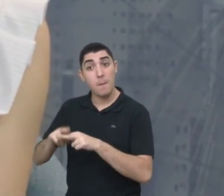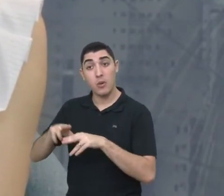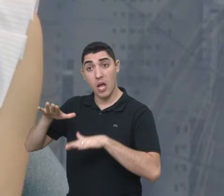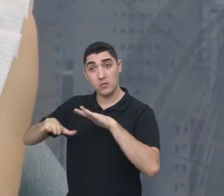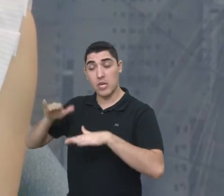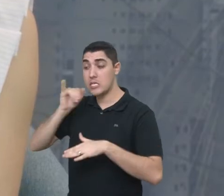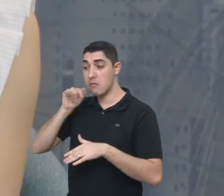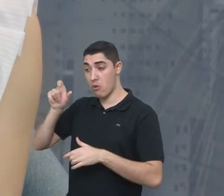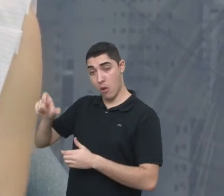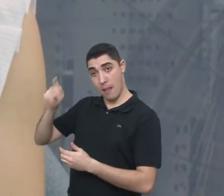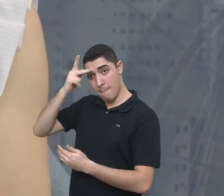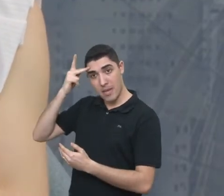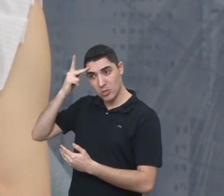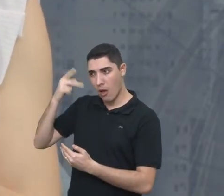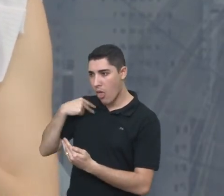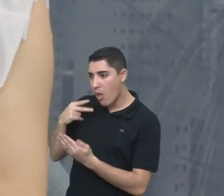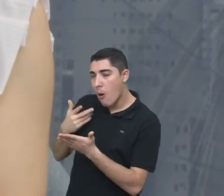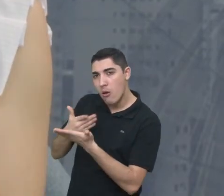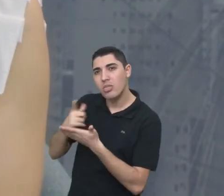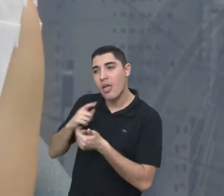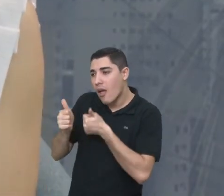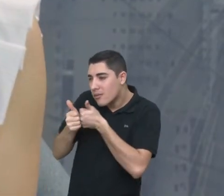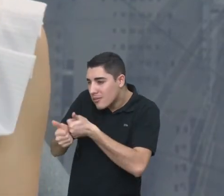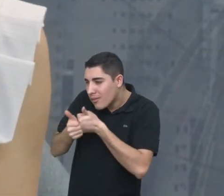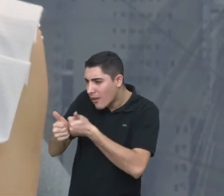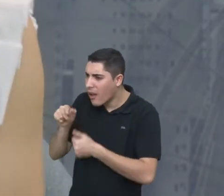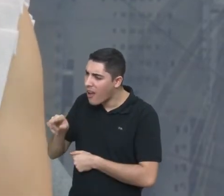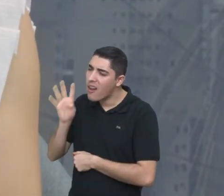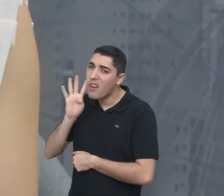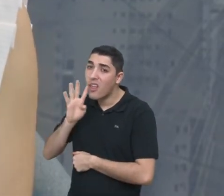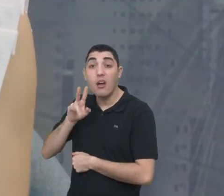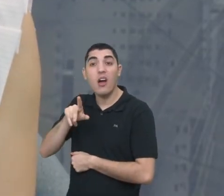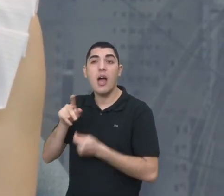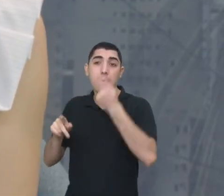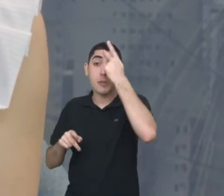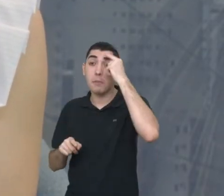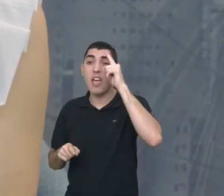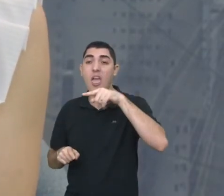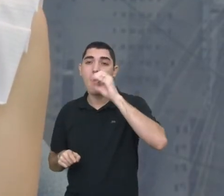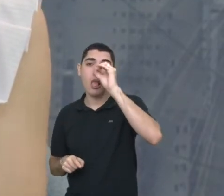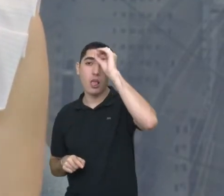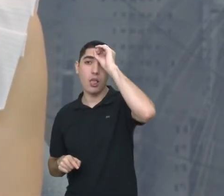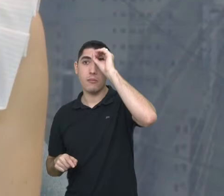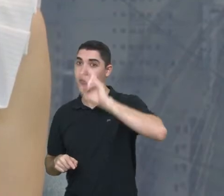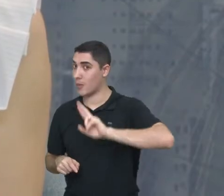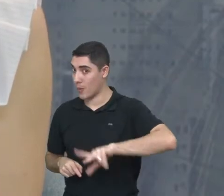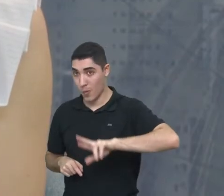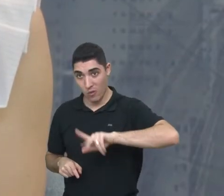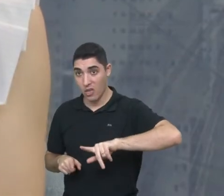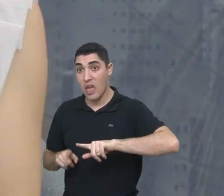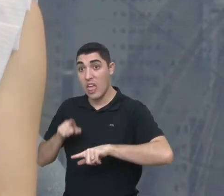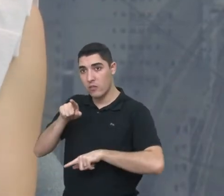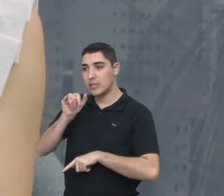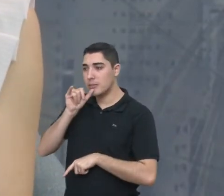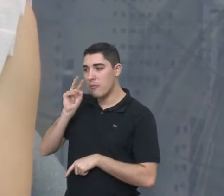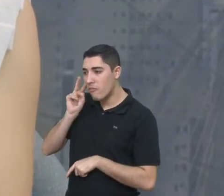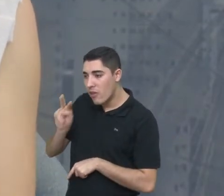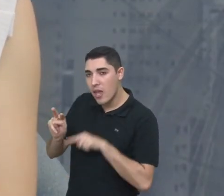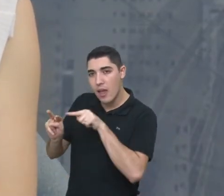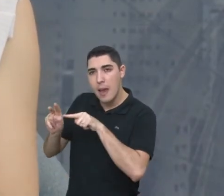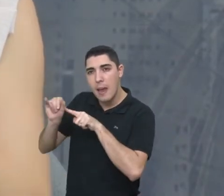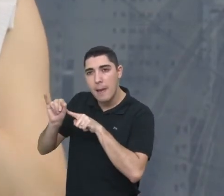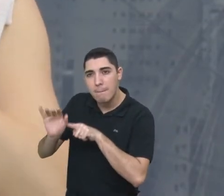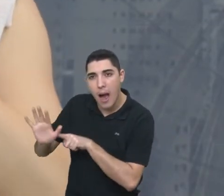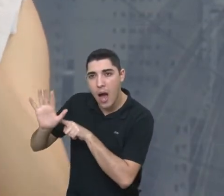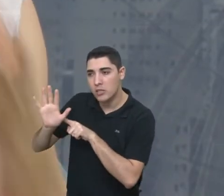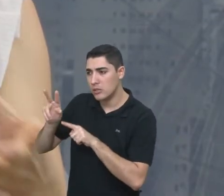pessoas que ela gosta, achando que é uma coisa inocente, né, por curiosidade, mas aquilo não é tão inofensivo. Aquelas imagens,